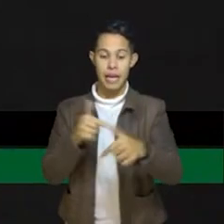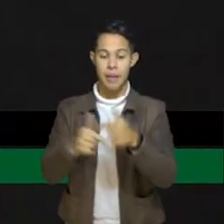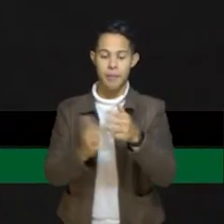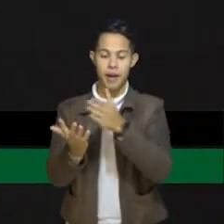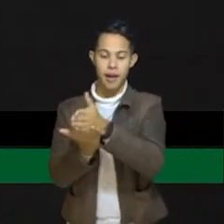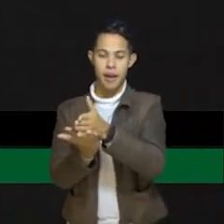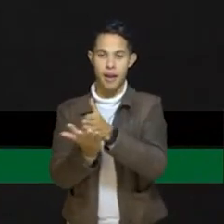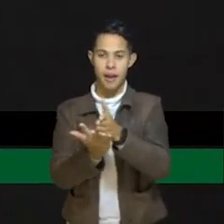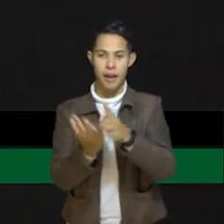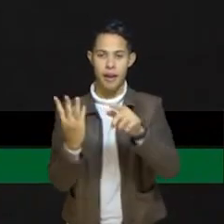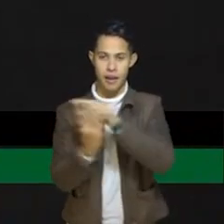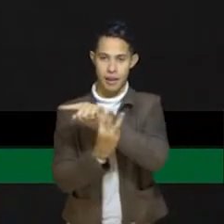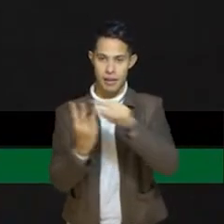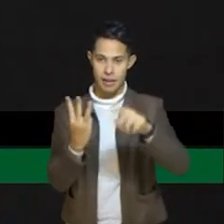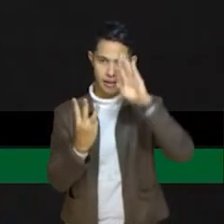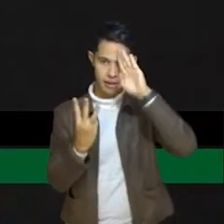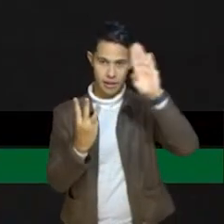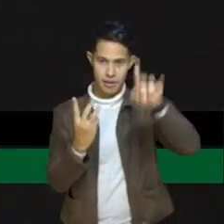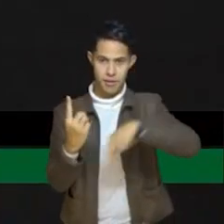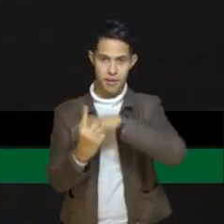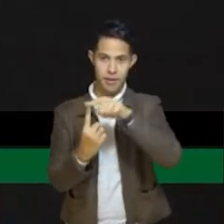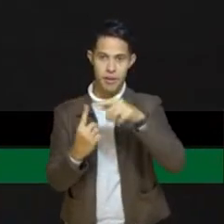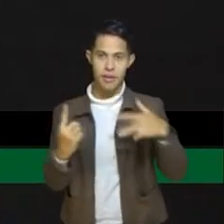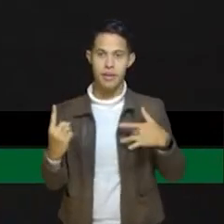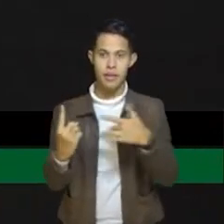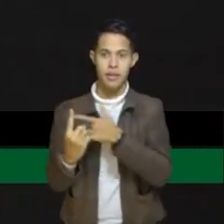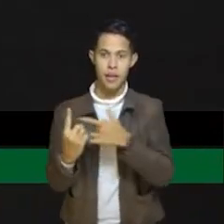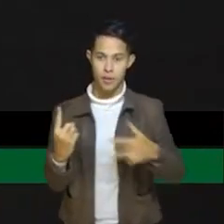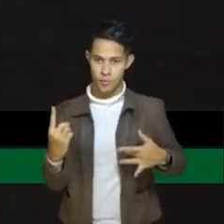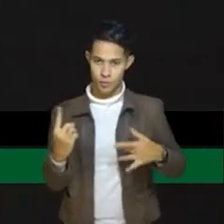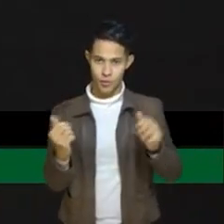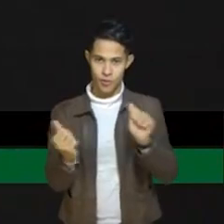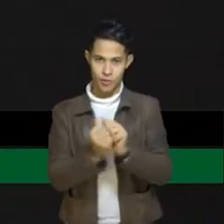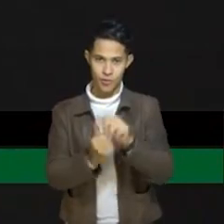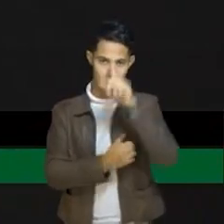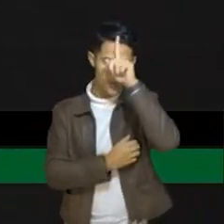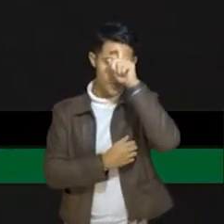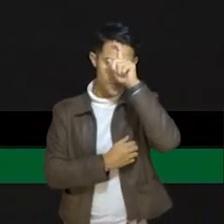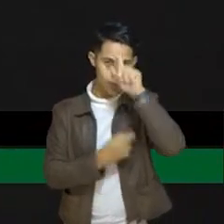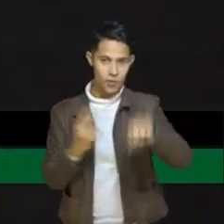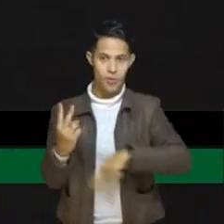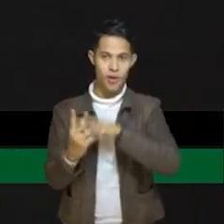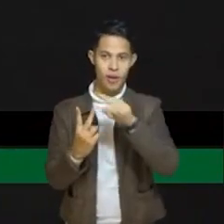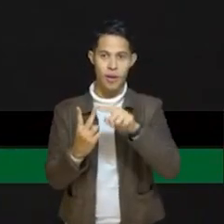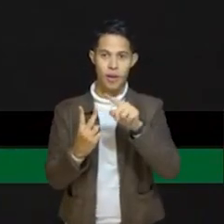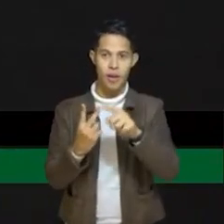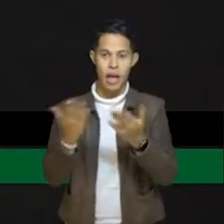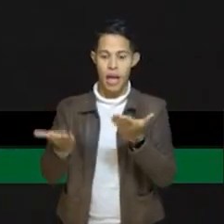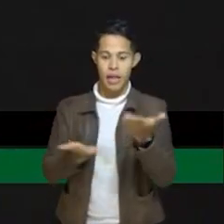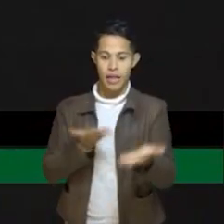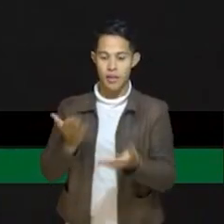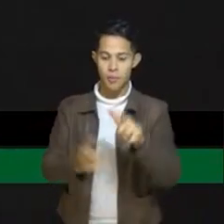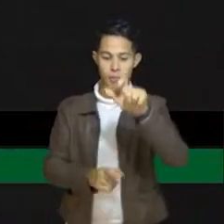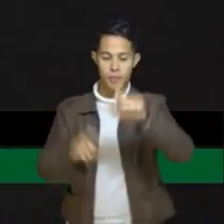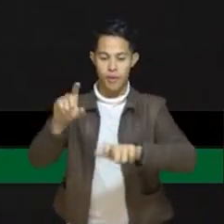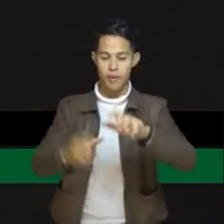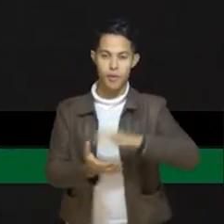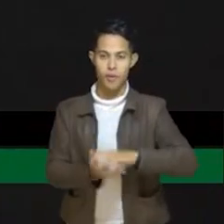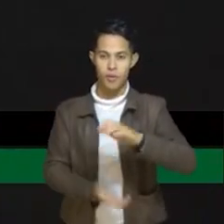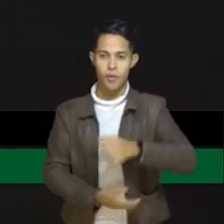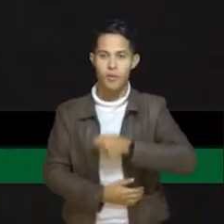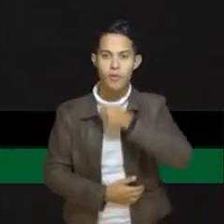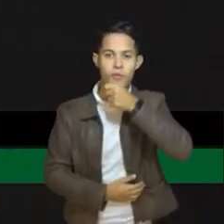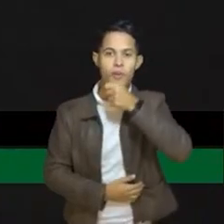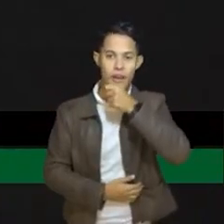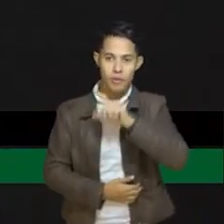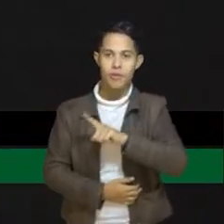sendo a principal delas a área de saúde com o Hospital Bethesda, na área de atendimento ao idoso, com o residencial de idosos,